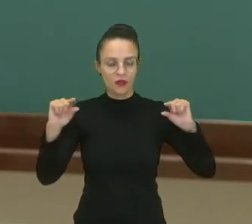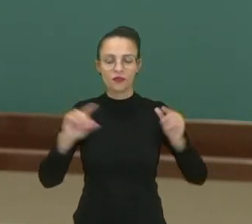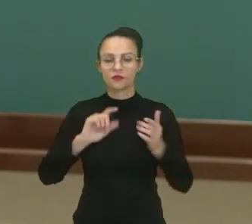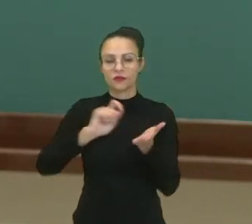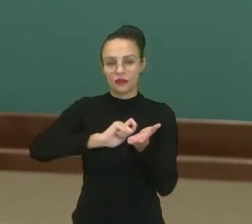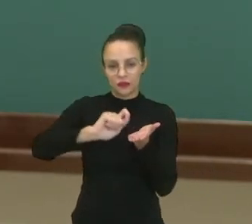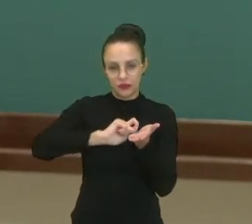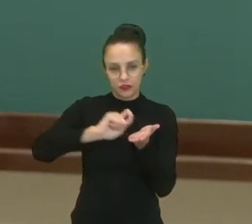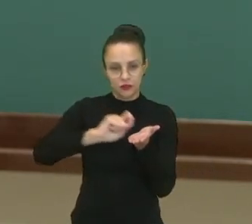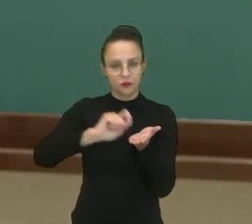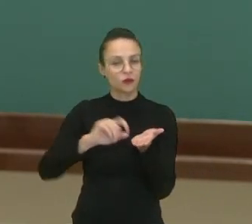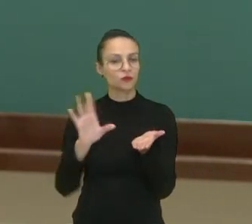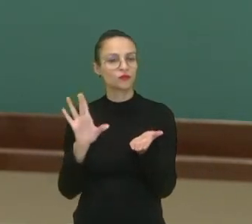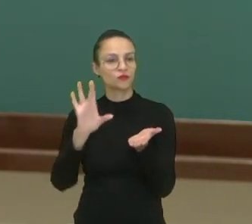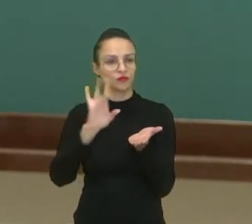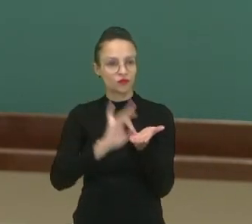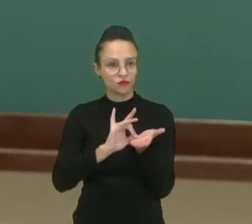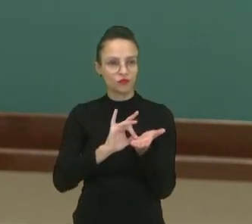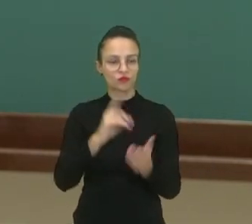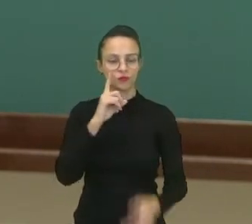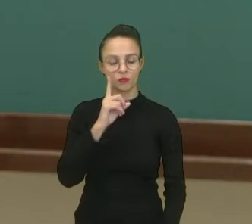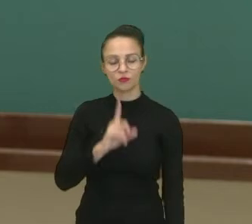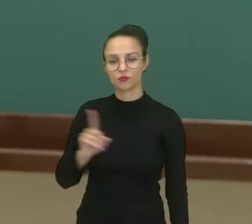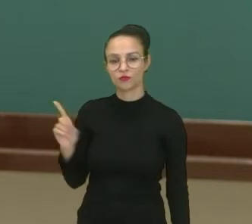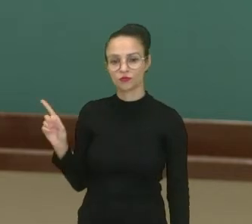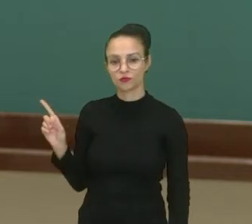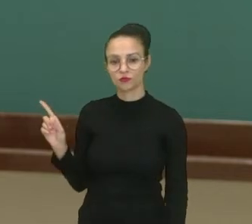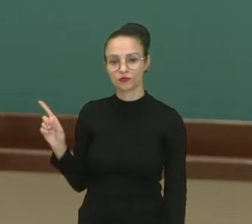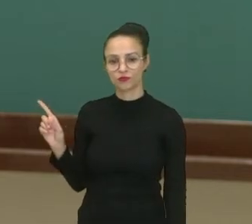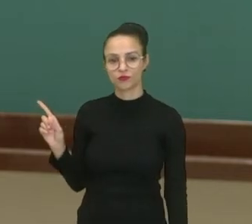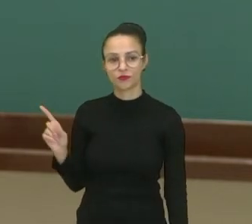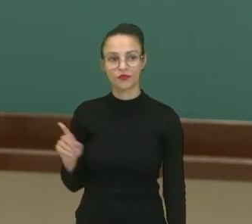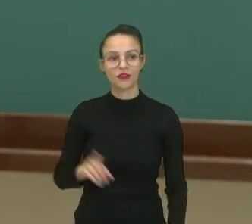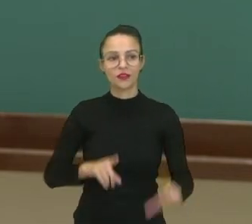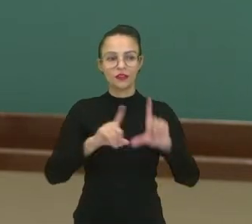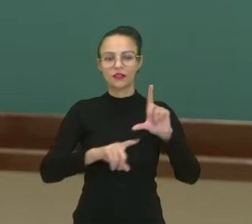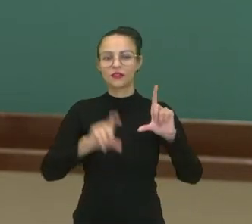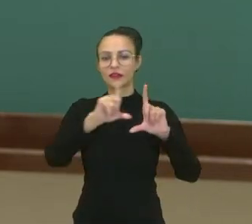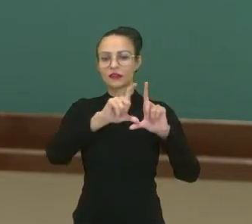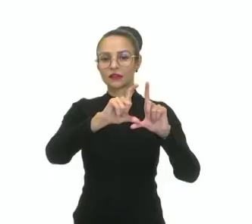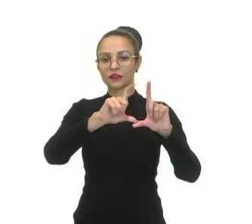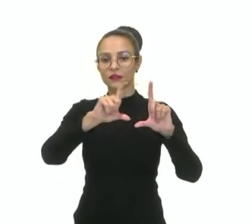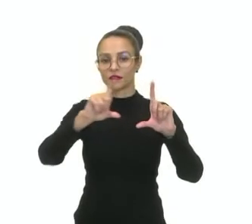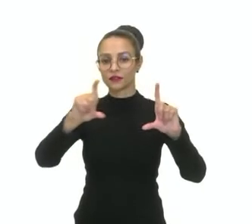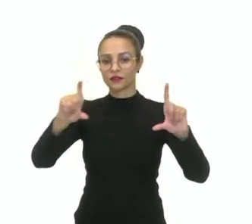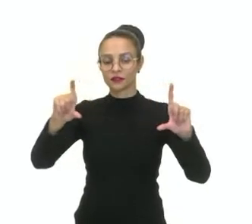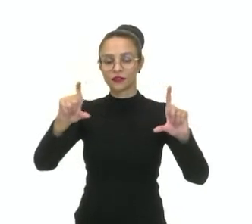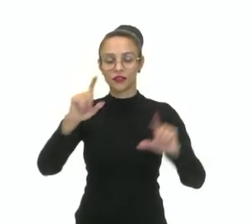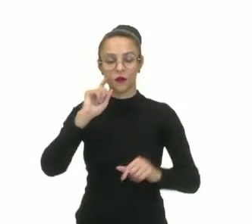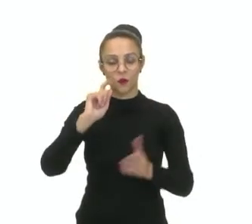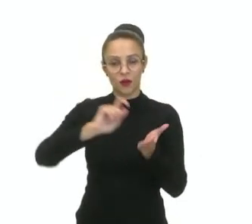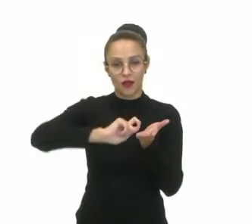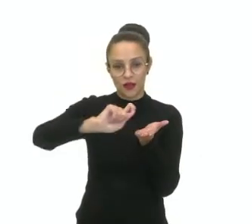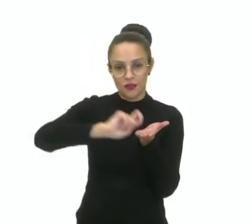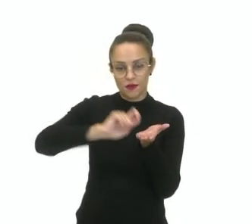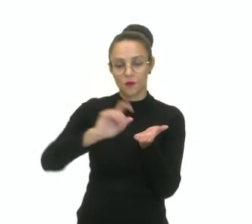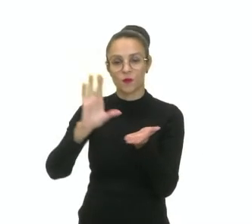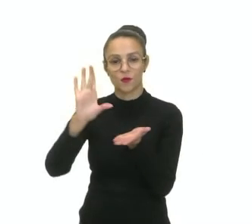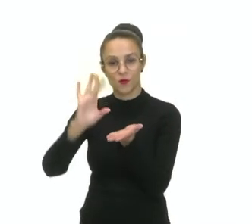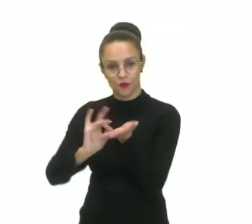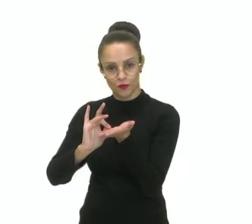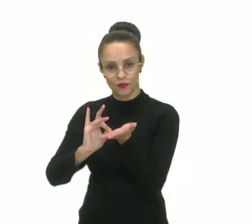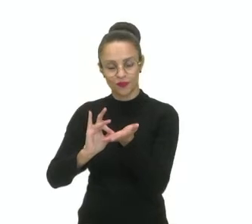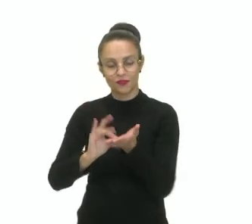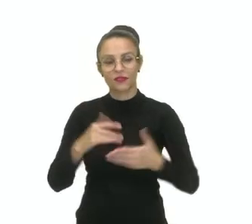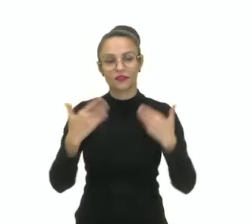propaganda pela expressão? Olha, em caixa alta bem grande, expressão raspou, grudou.